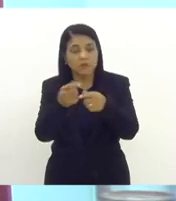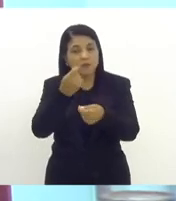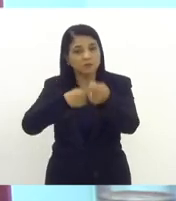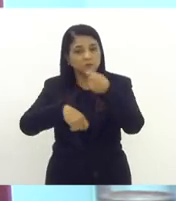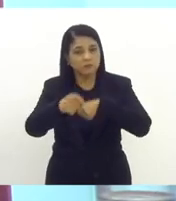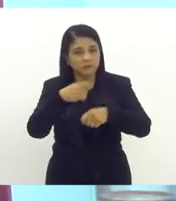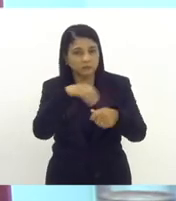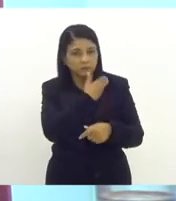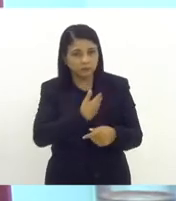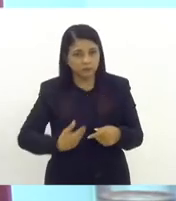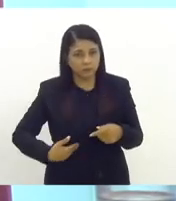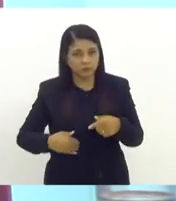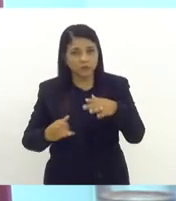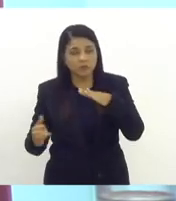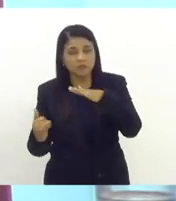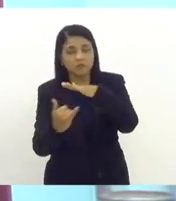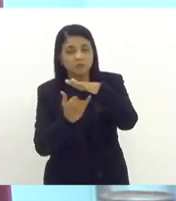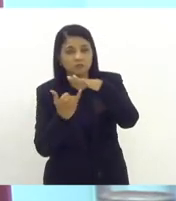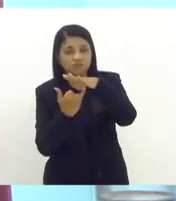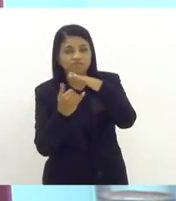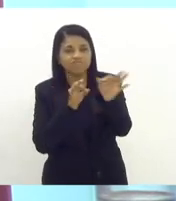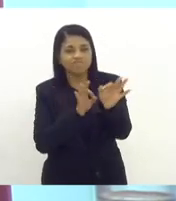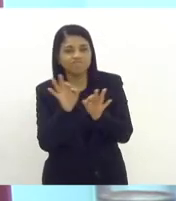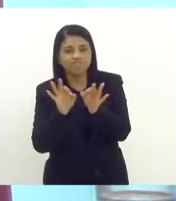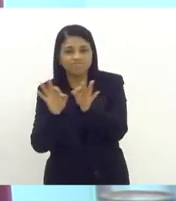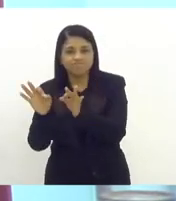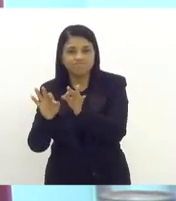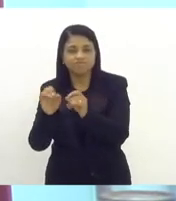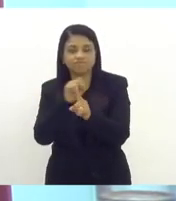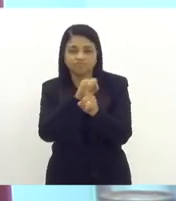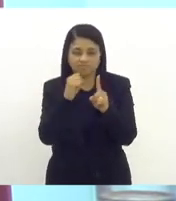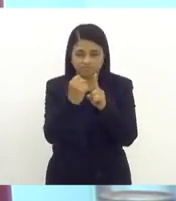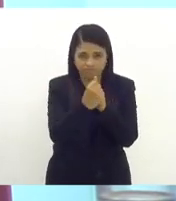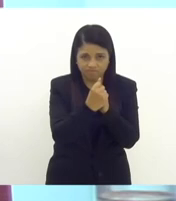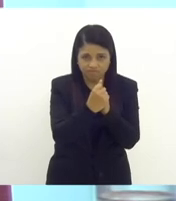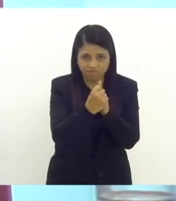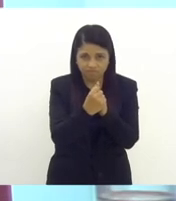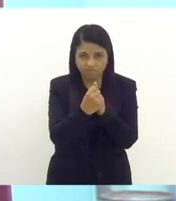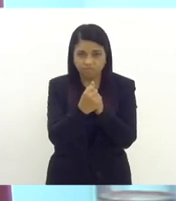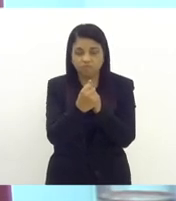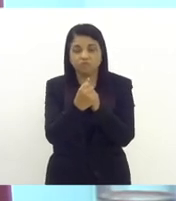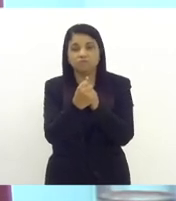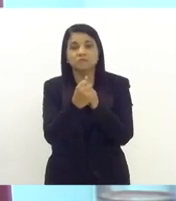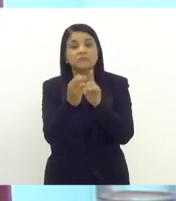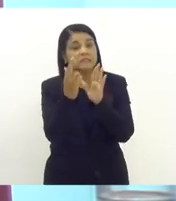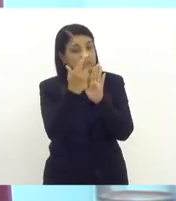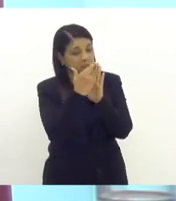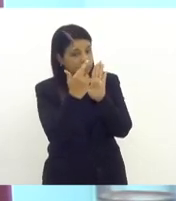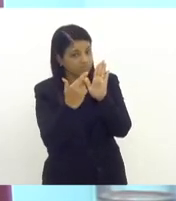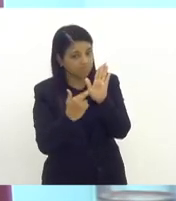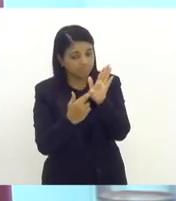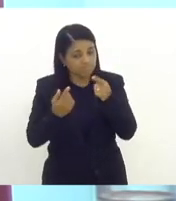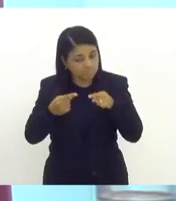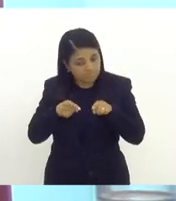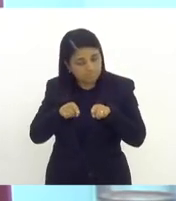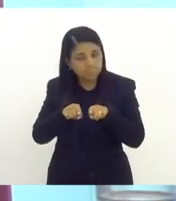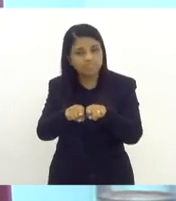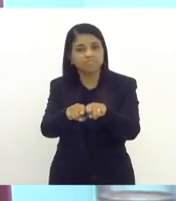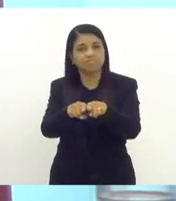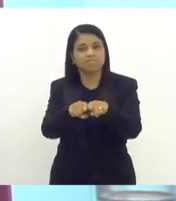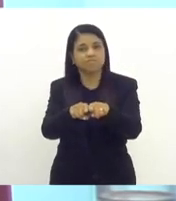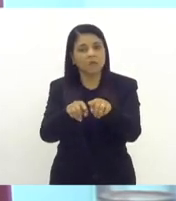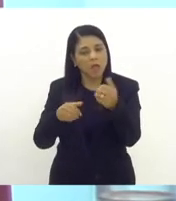pública e as organizações da sociedade civil em regime de mútua cooperação